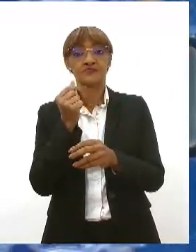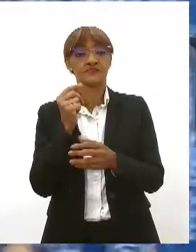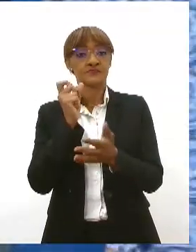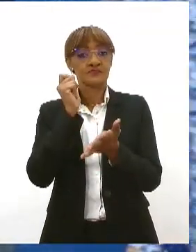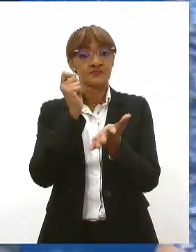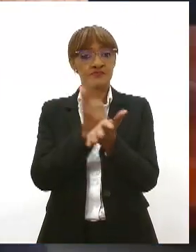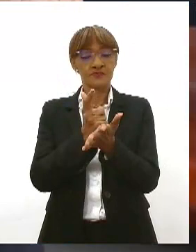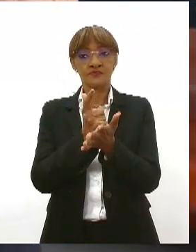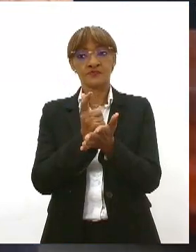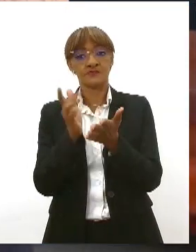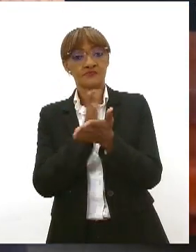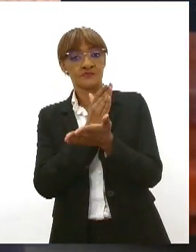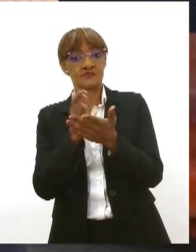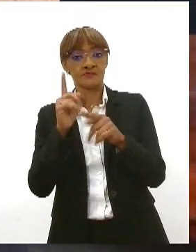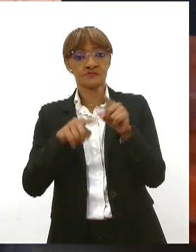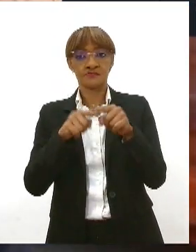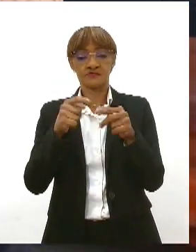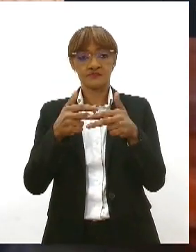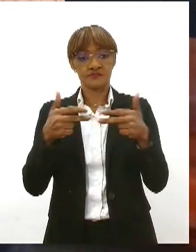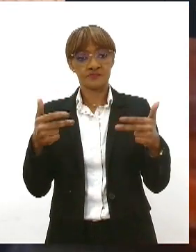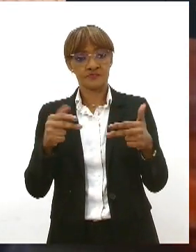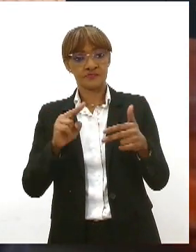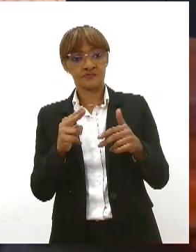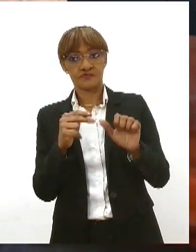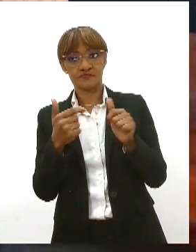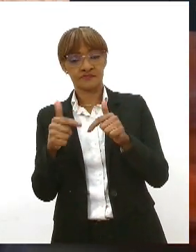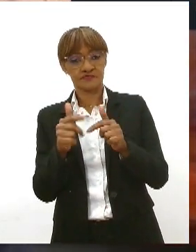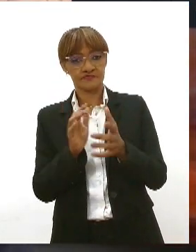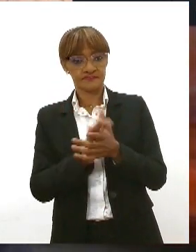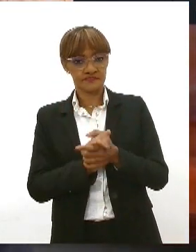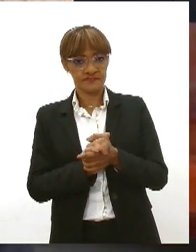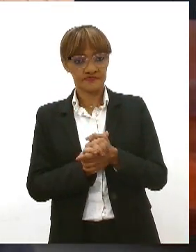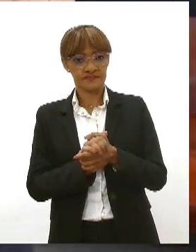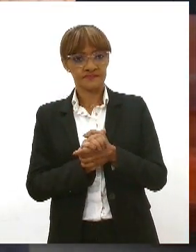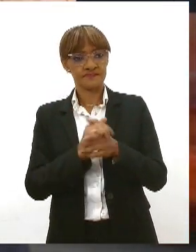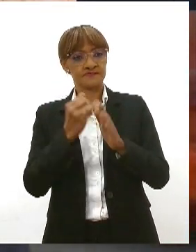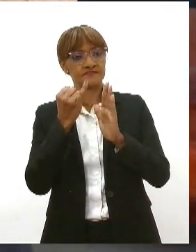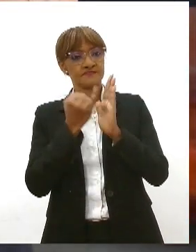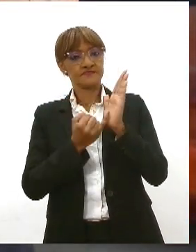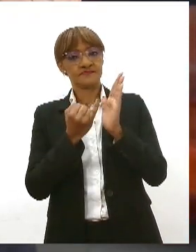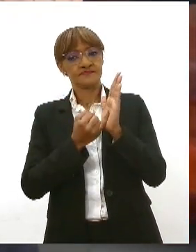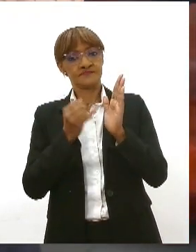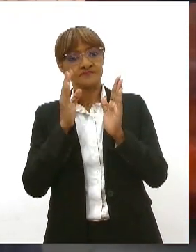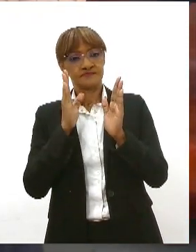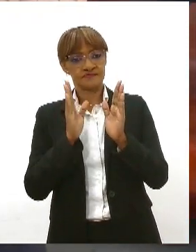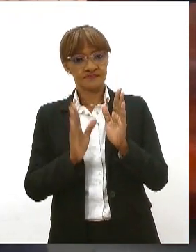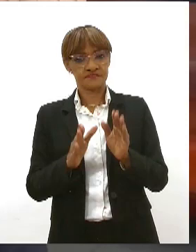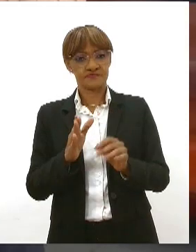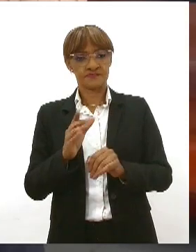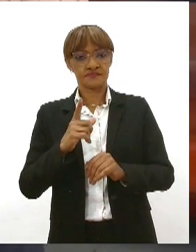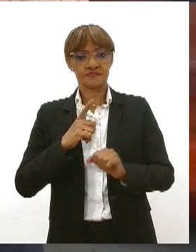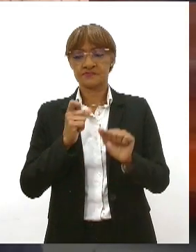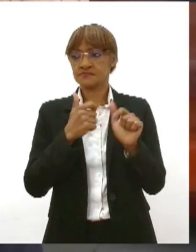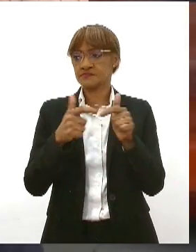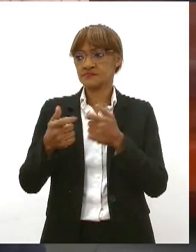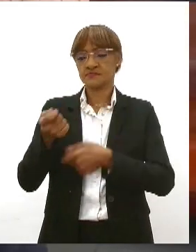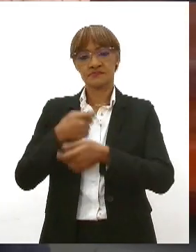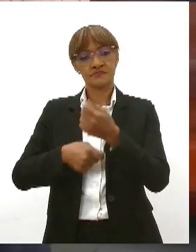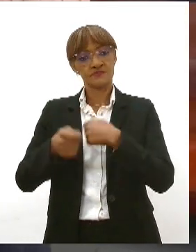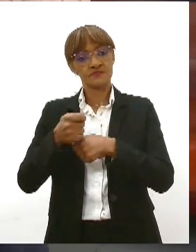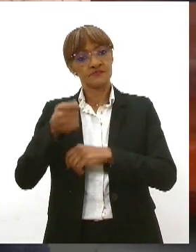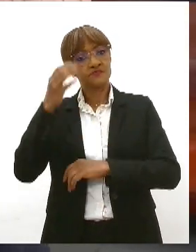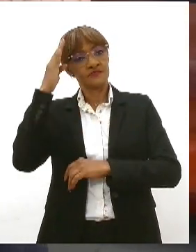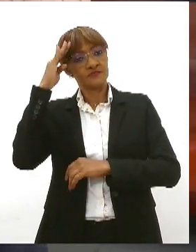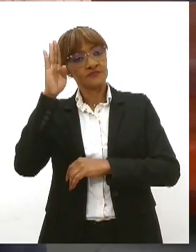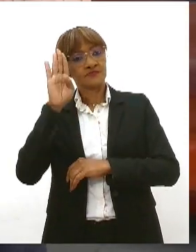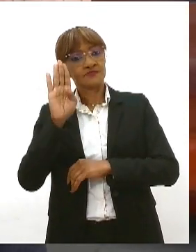serviço prestado. Na verdade, o ICMS, que é um imposto, né, sobre bens e serviços na economia, ele é o principal imposto do